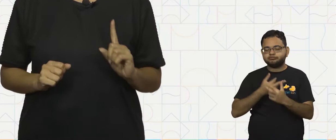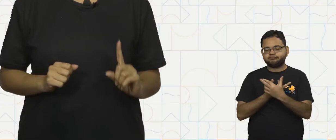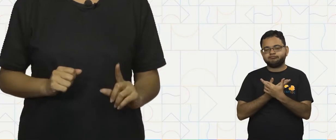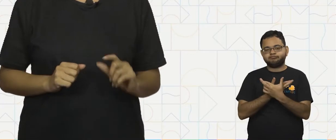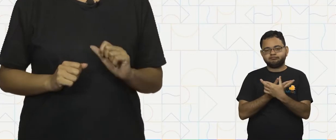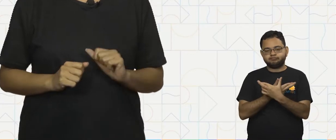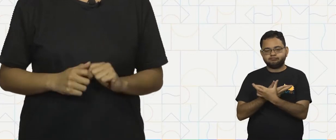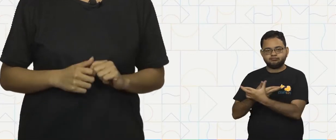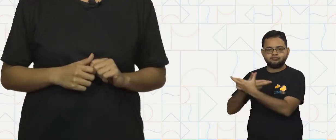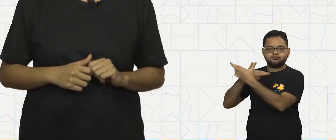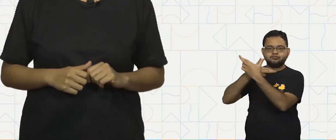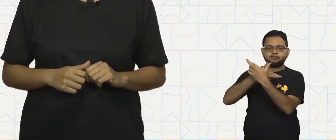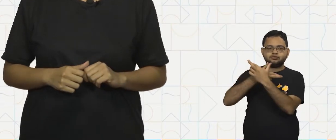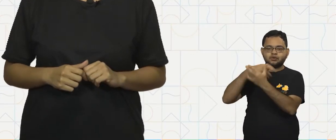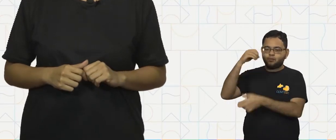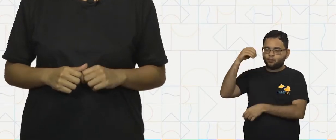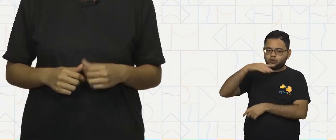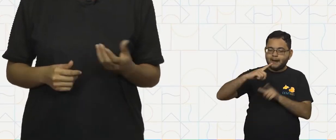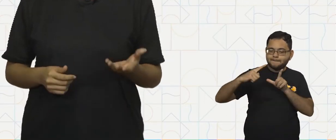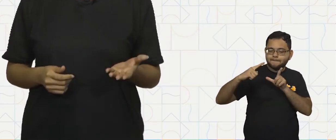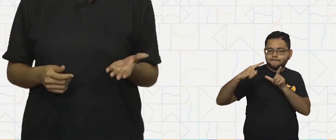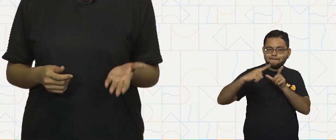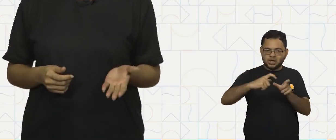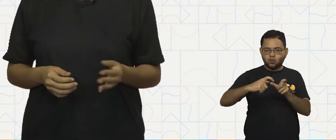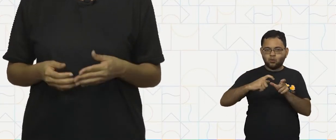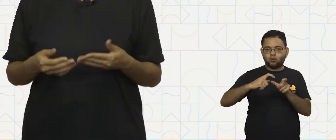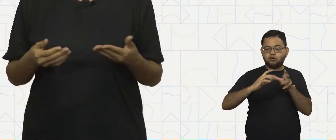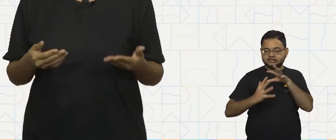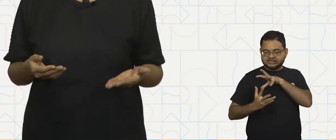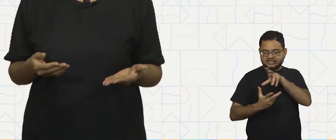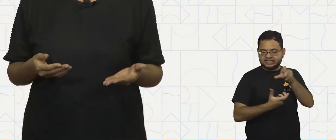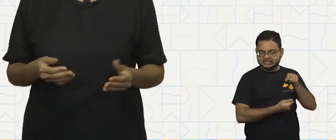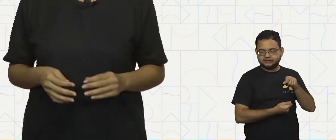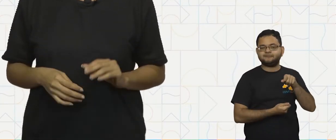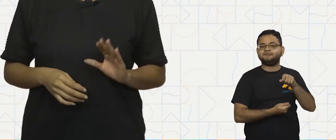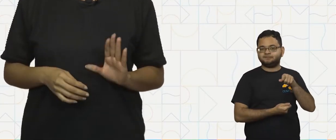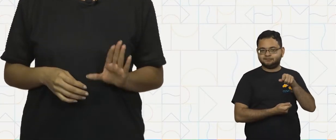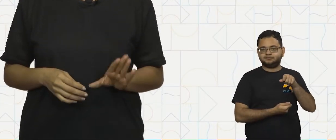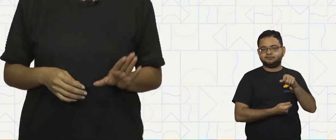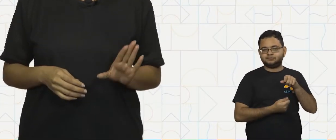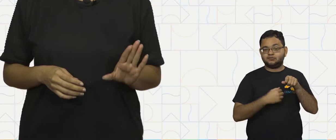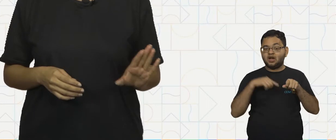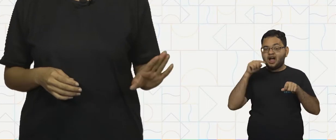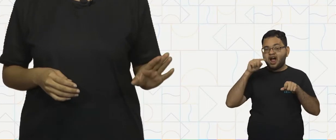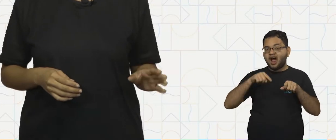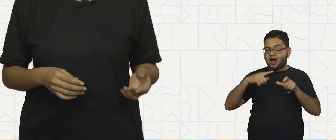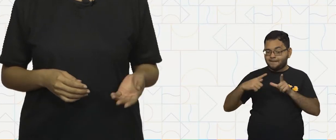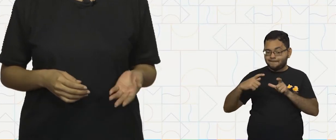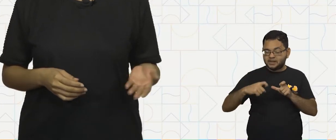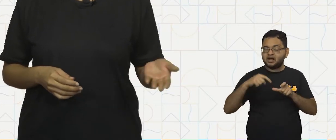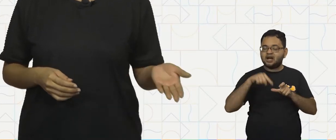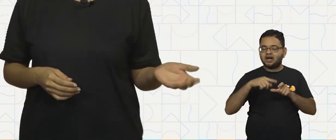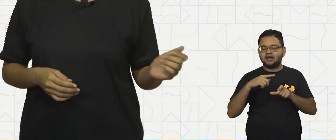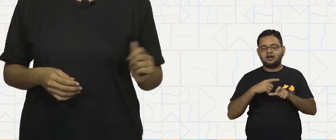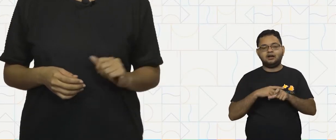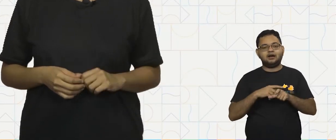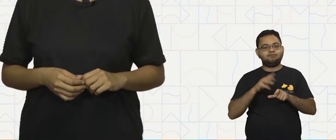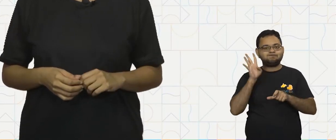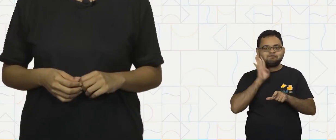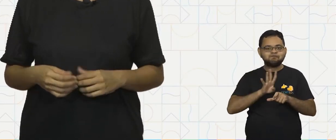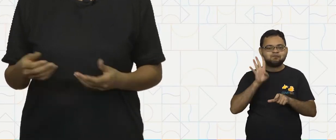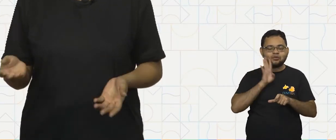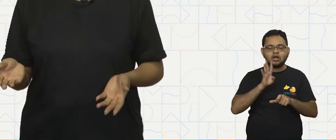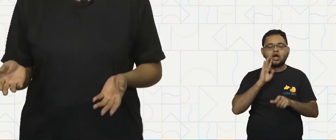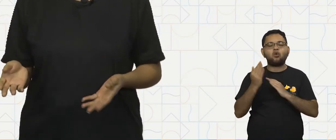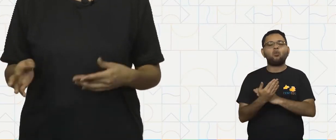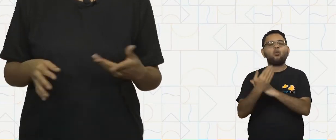tiradas por satélites artificiais. Essas imagens são incríveis e nos ajudam na localização de fenômenos da